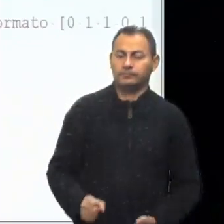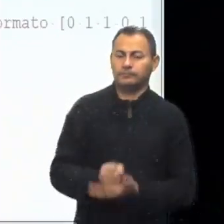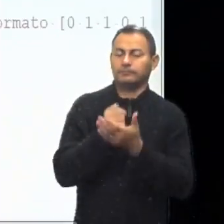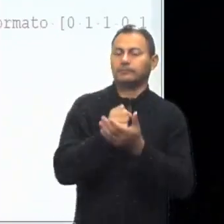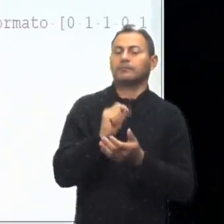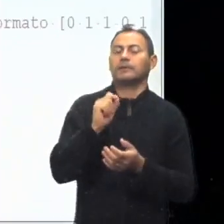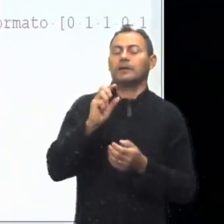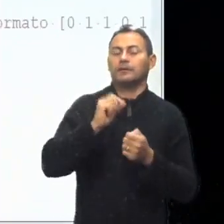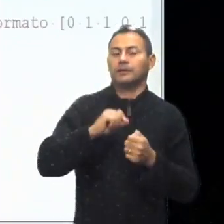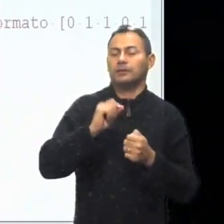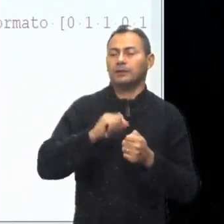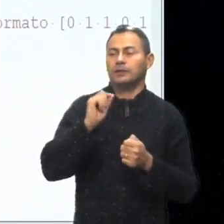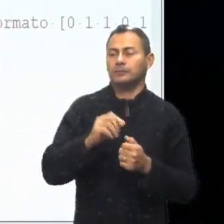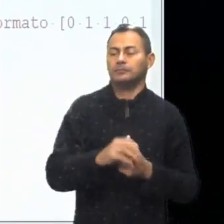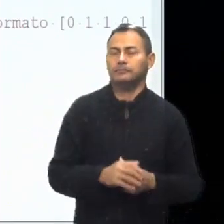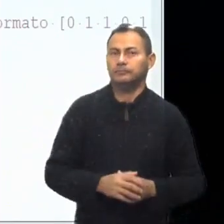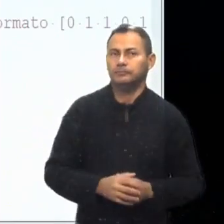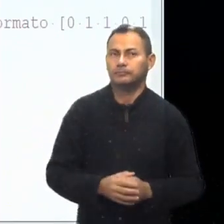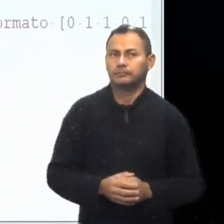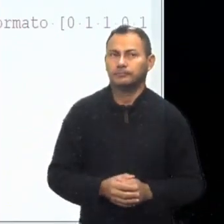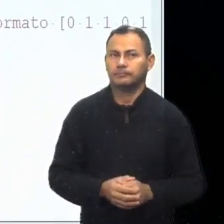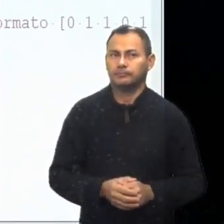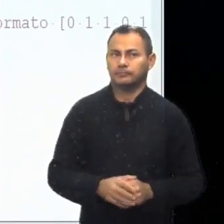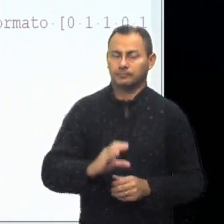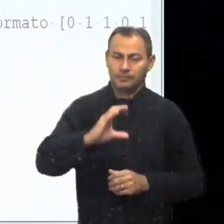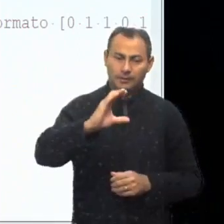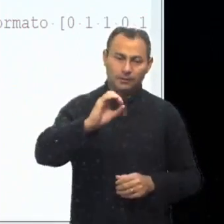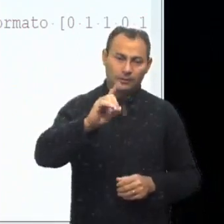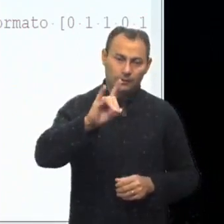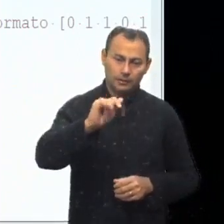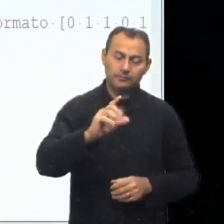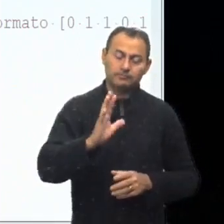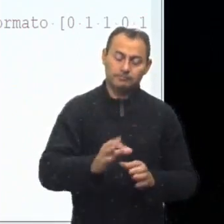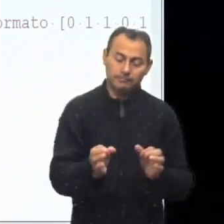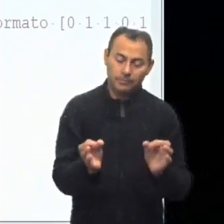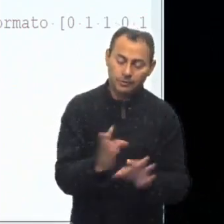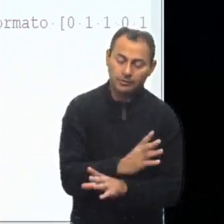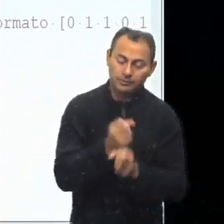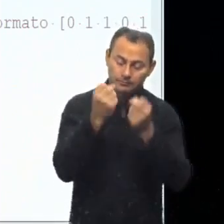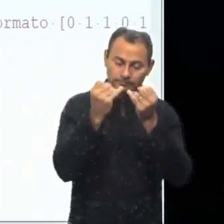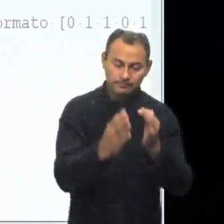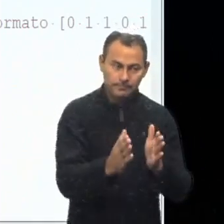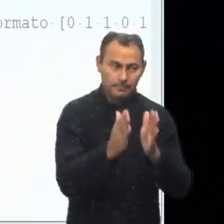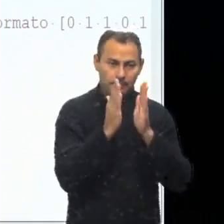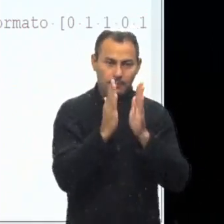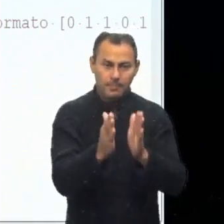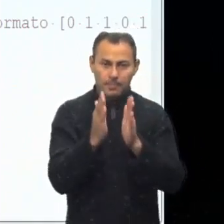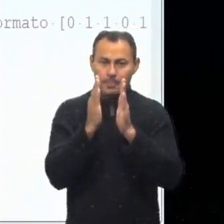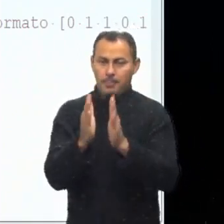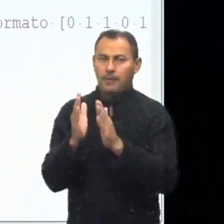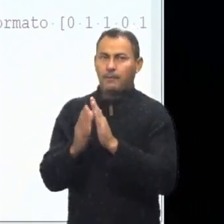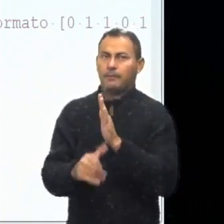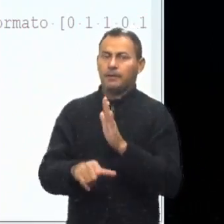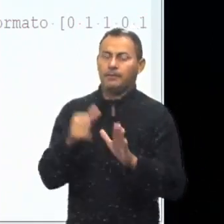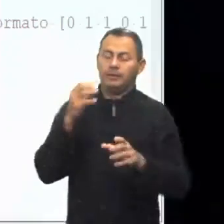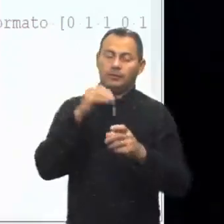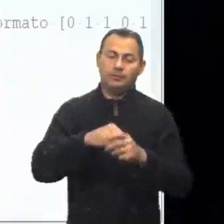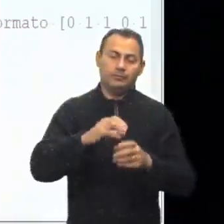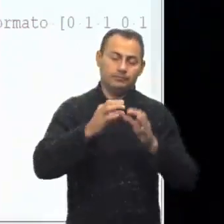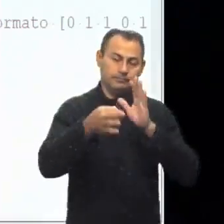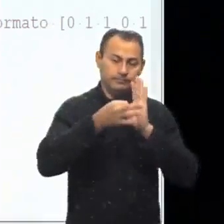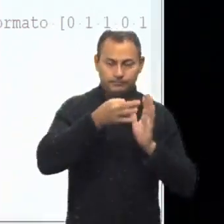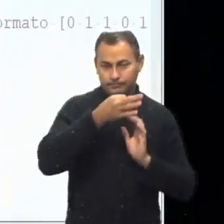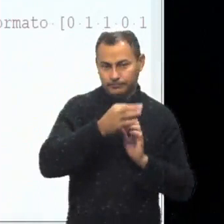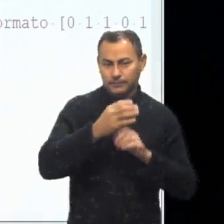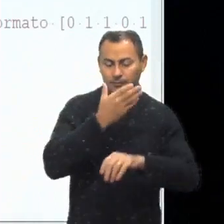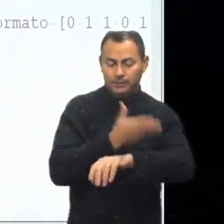E o que a gente vai fazer? Aqui o código já está pronto, mas eu vou indo passo a passo. Primeiro vou colocar um comentário. Então,